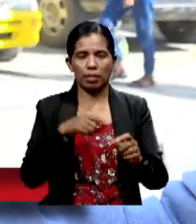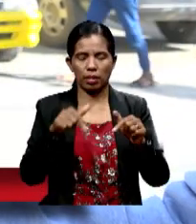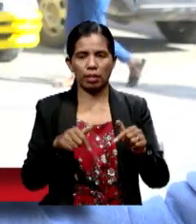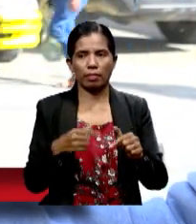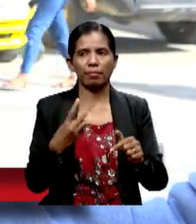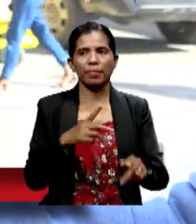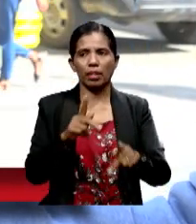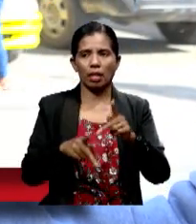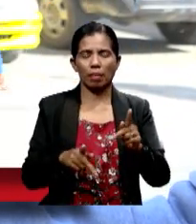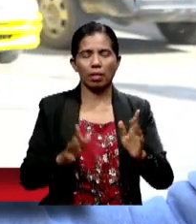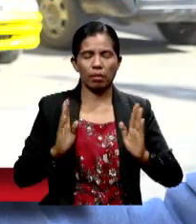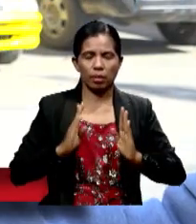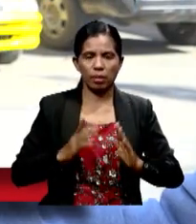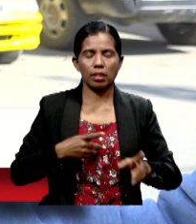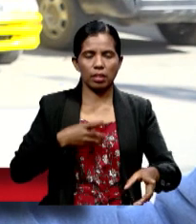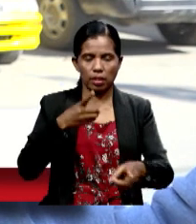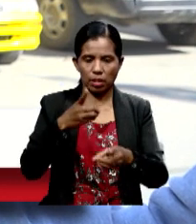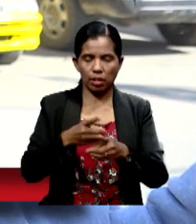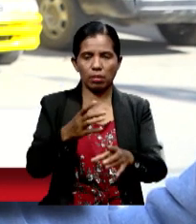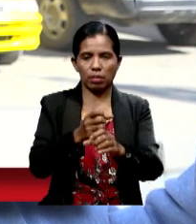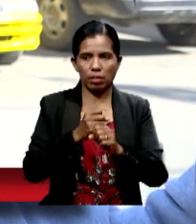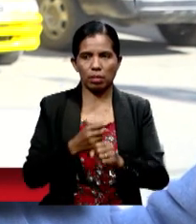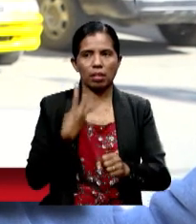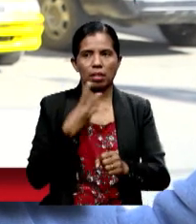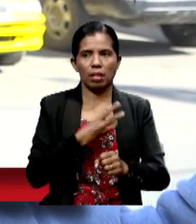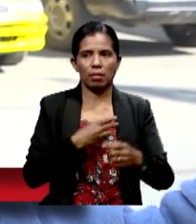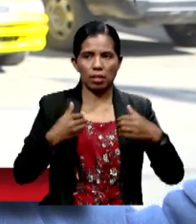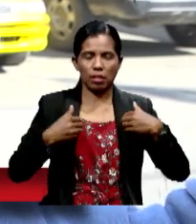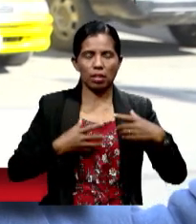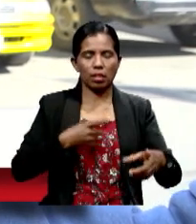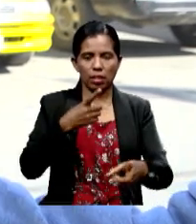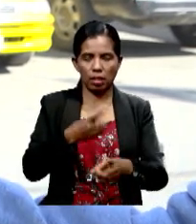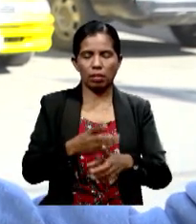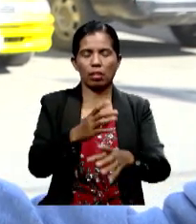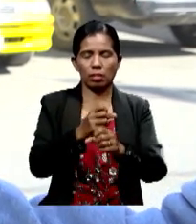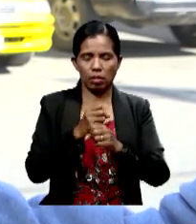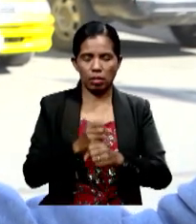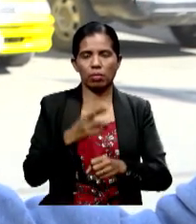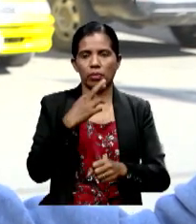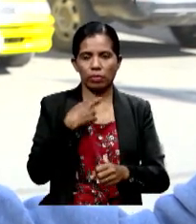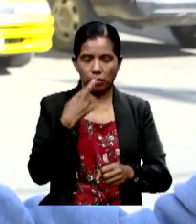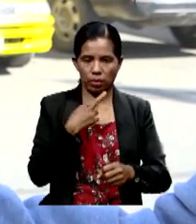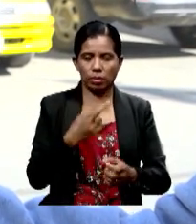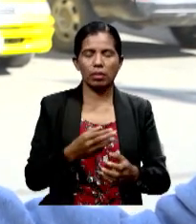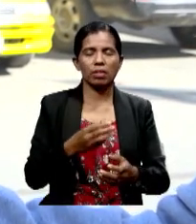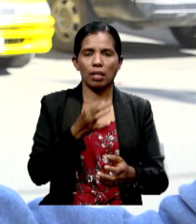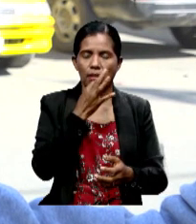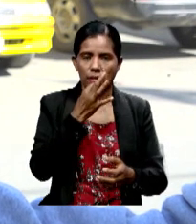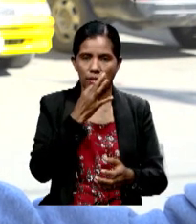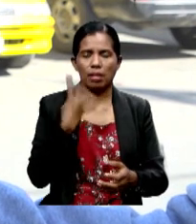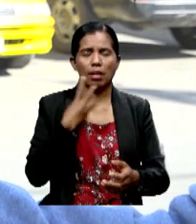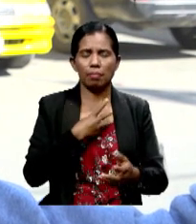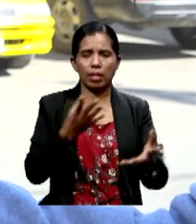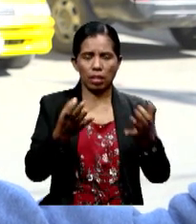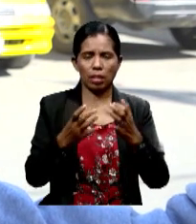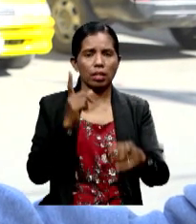balu bot balu mas ia direito para timu bat ne be ami mas direito para timu bat ne Ami hakarak nene